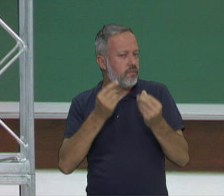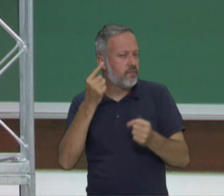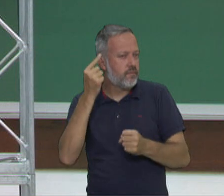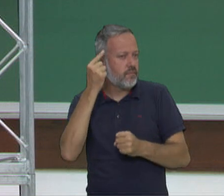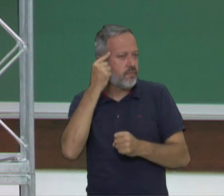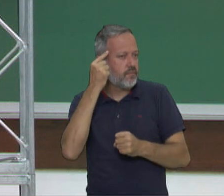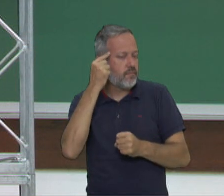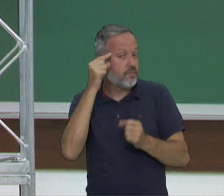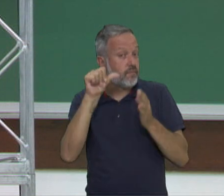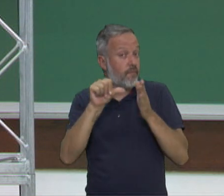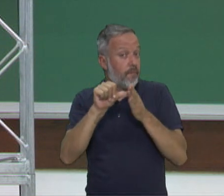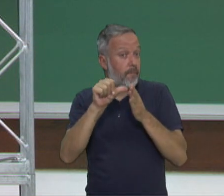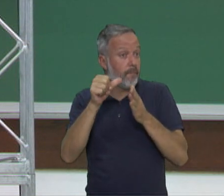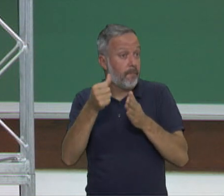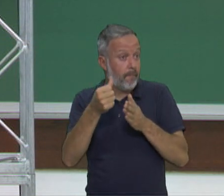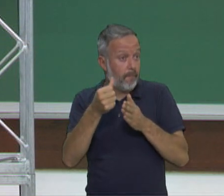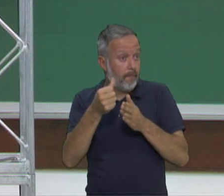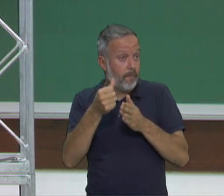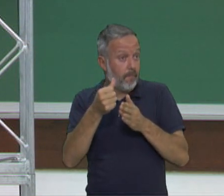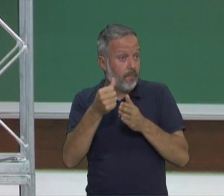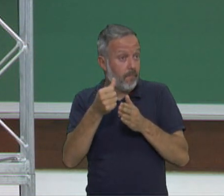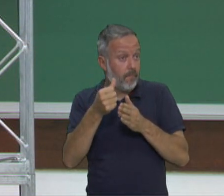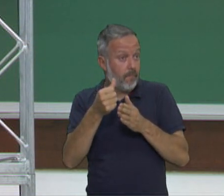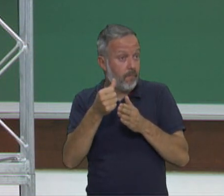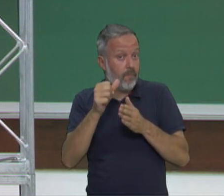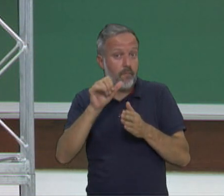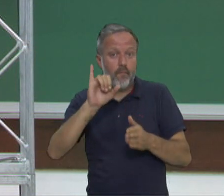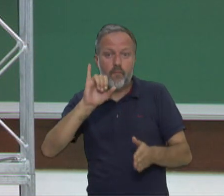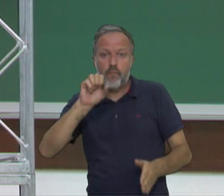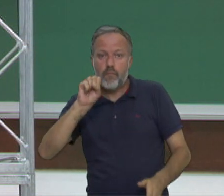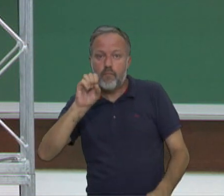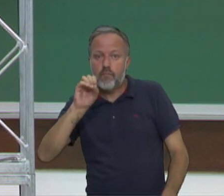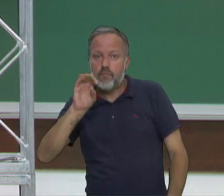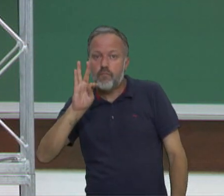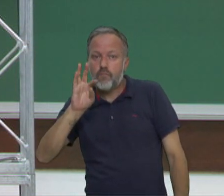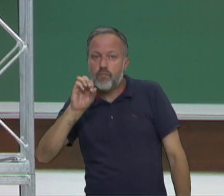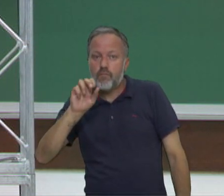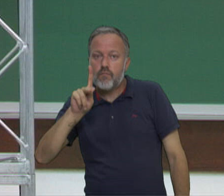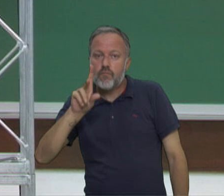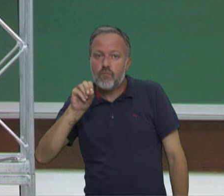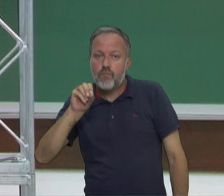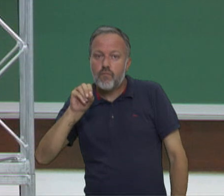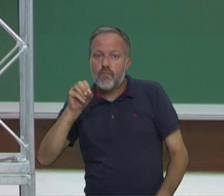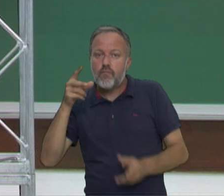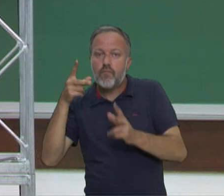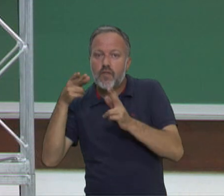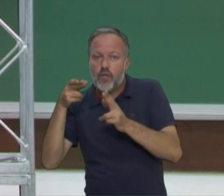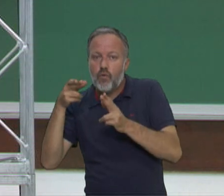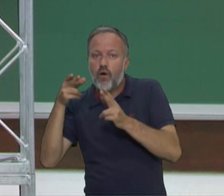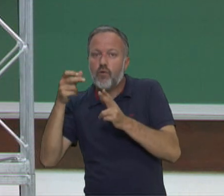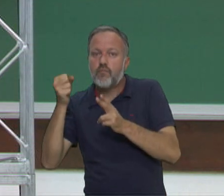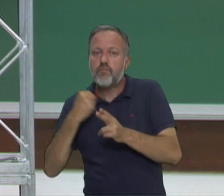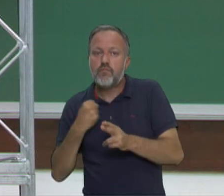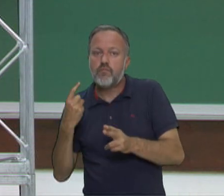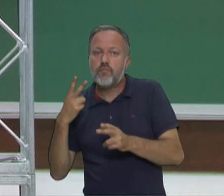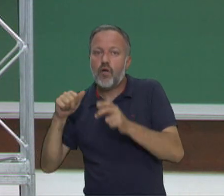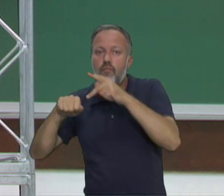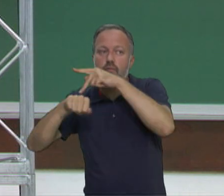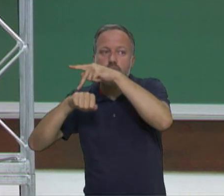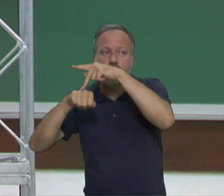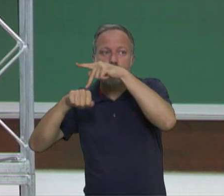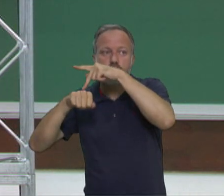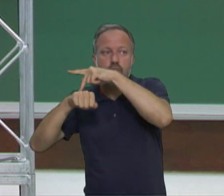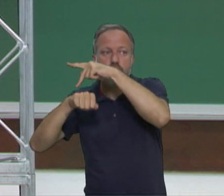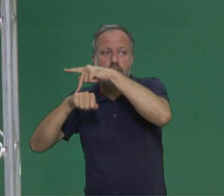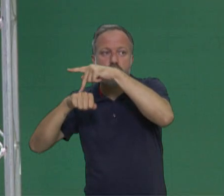exercício? Primeiro passo. Quando é isótopo, tem o mesmo número de prótons. Aonde está o número de prótons